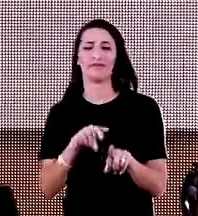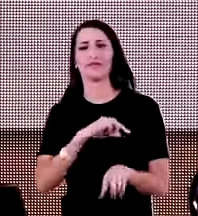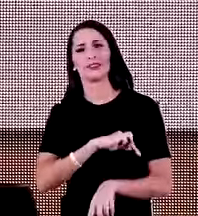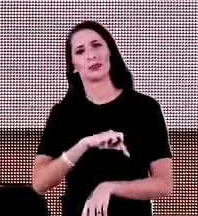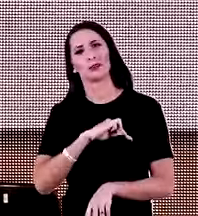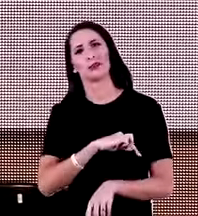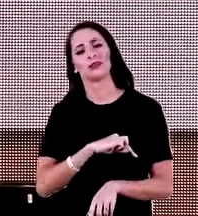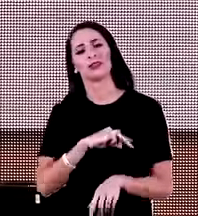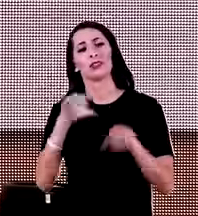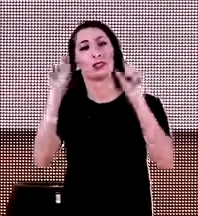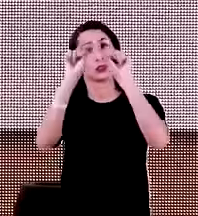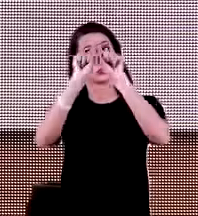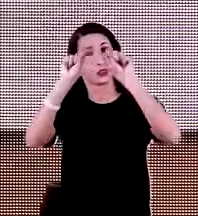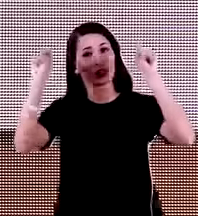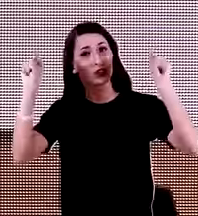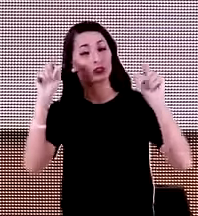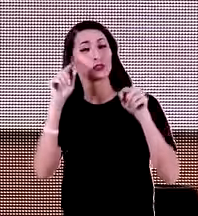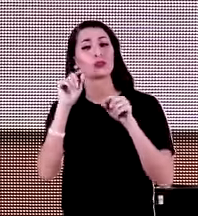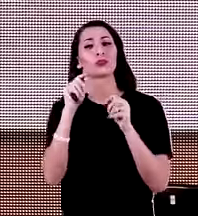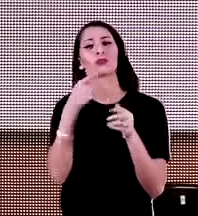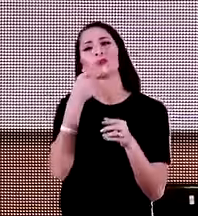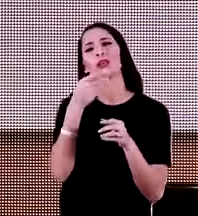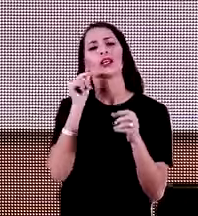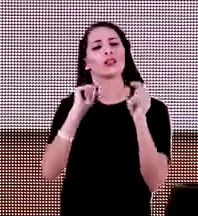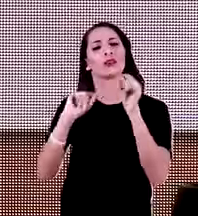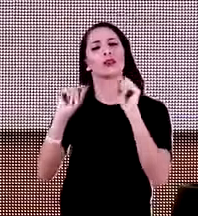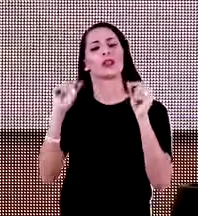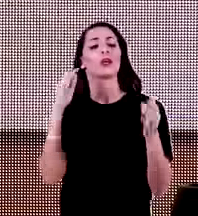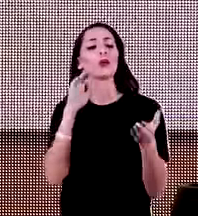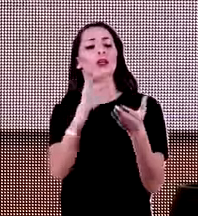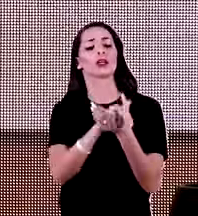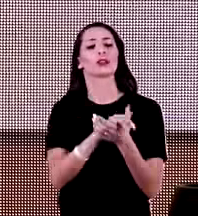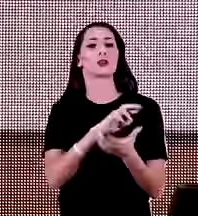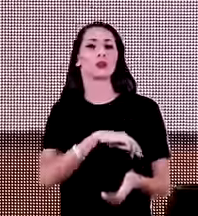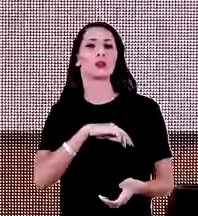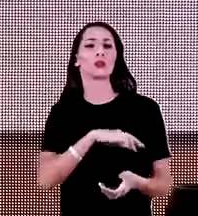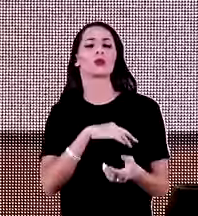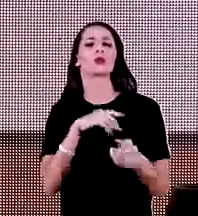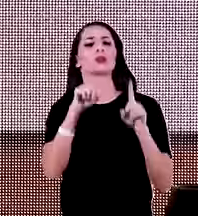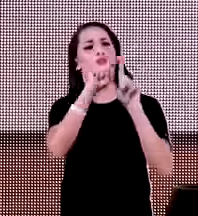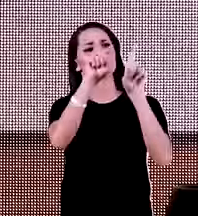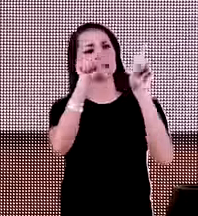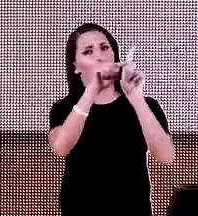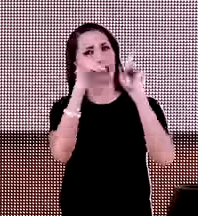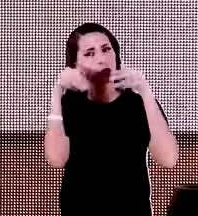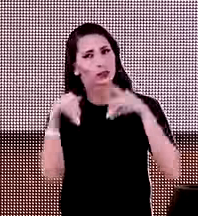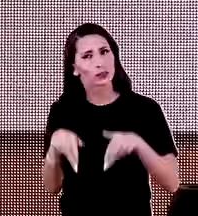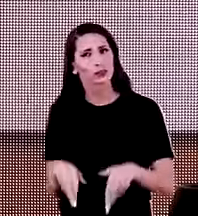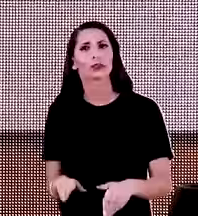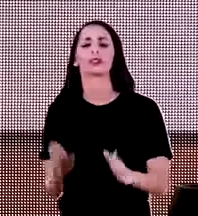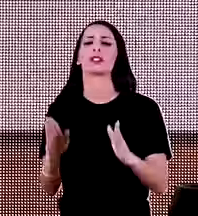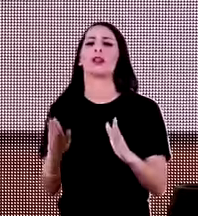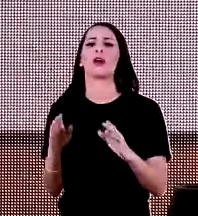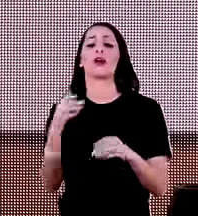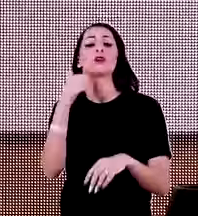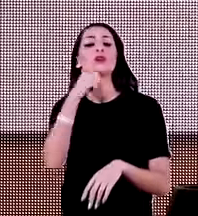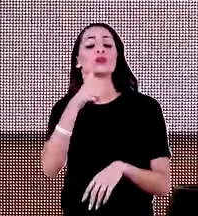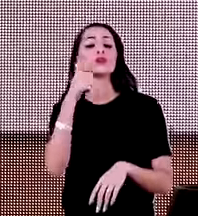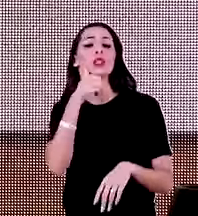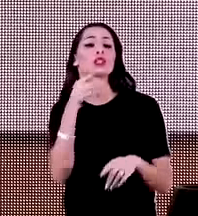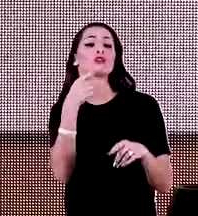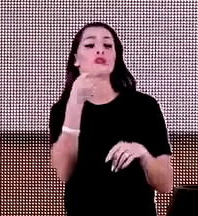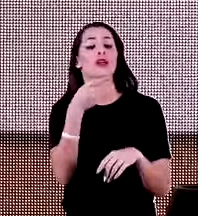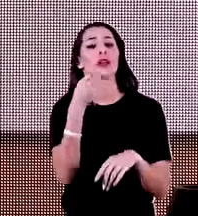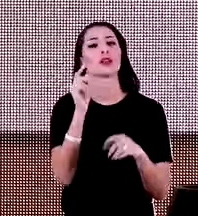texto diz que quando se casou e que ela, né, engravidou e teve à luz um filho, as mulheres disseram a Noemi, louvado seja o